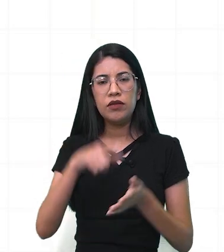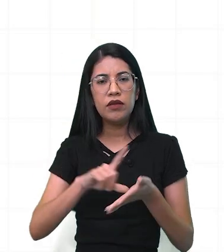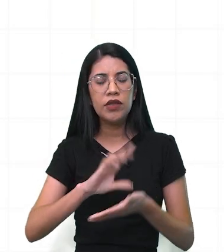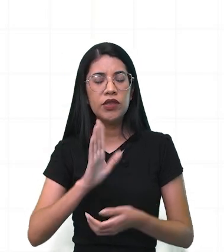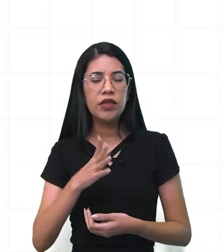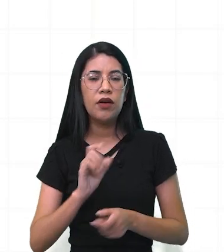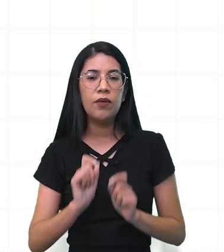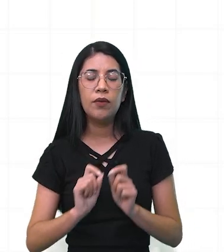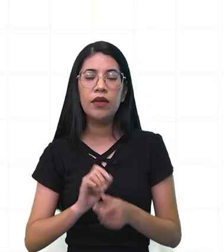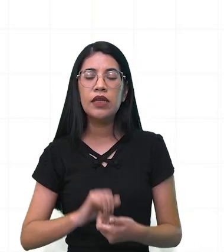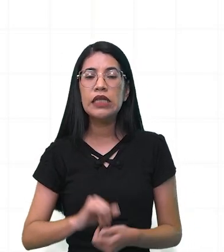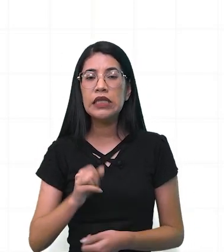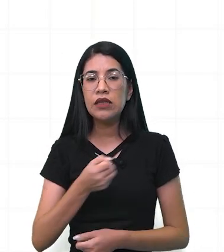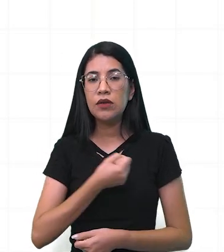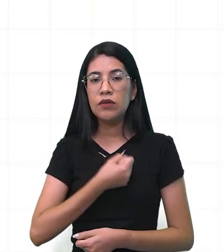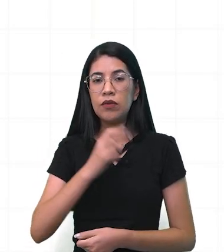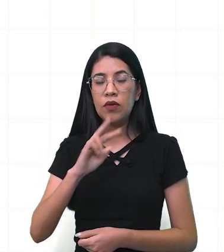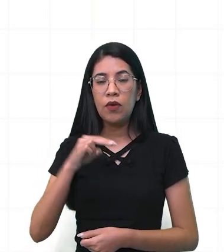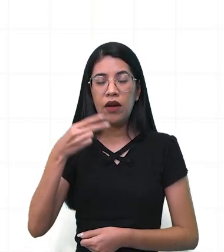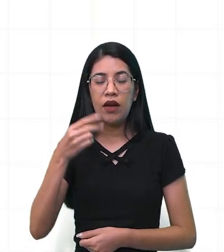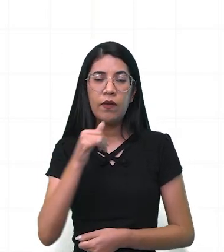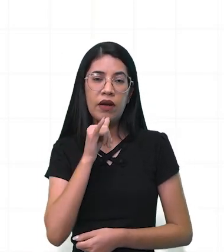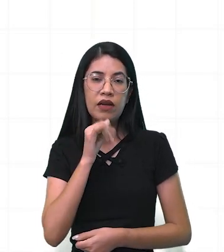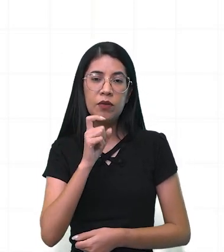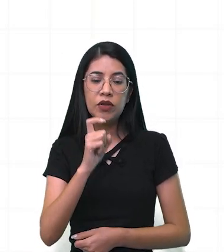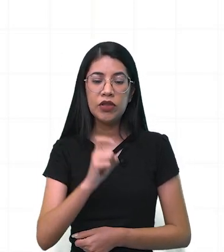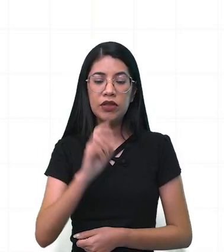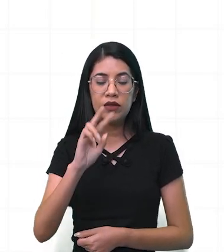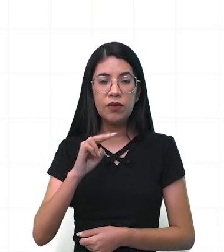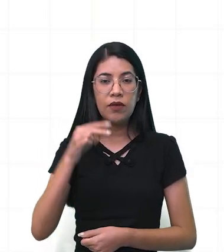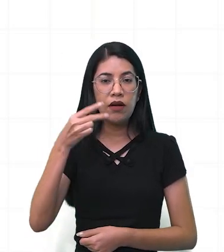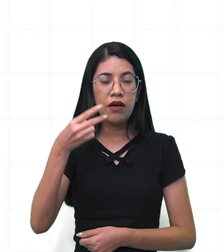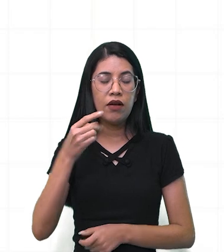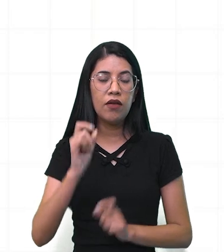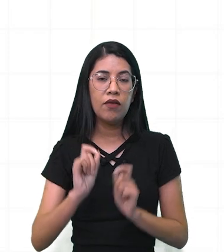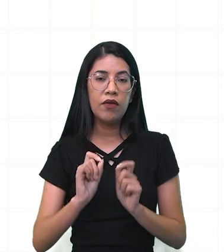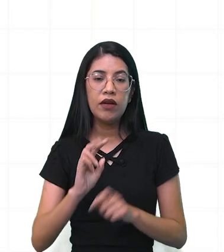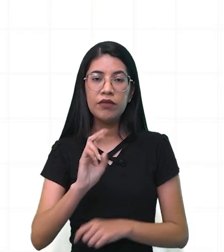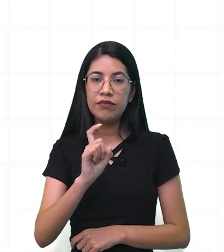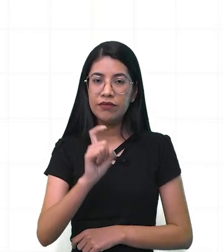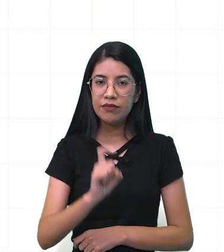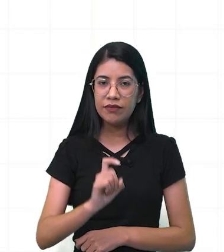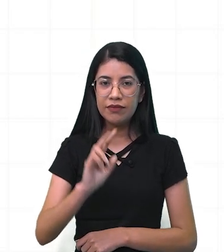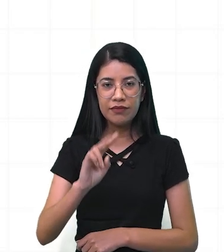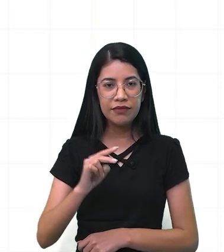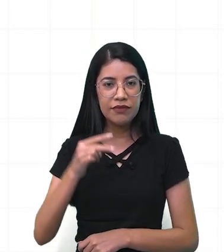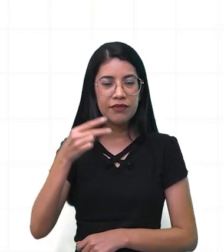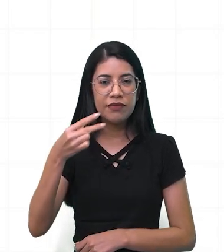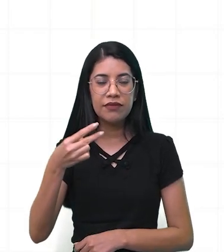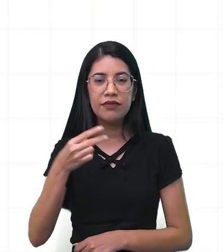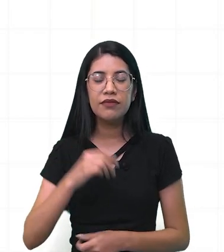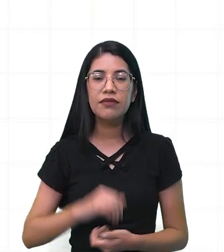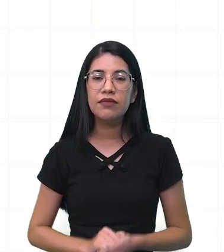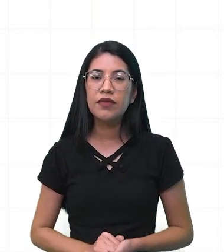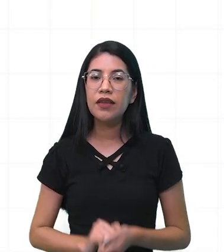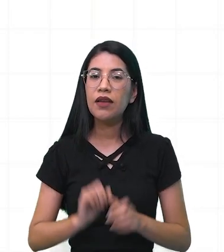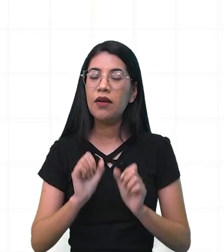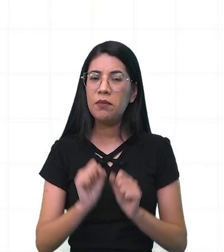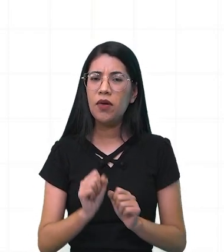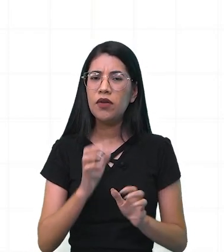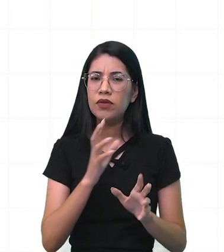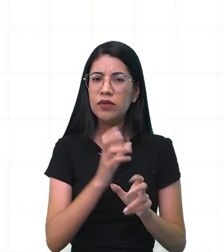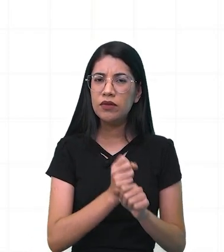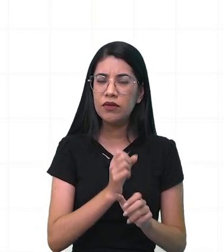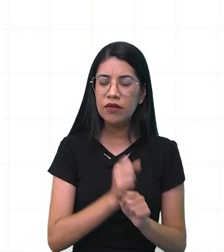se nós estamos chamando esse número de x, então o quadrado de um número vai ser x ao quadrado. Eu posso somar x